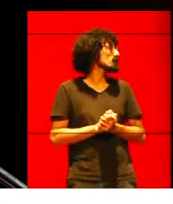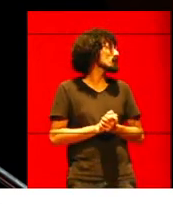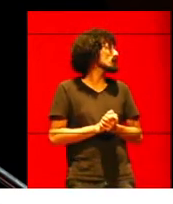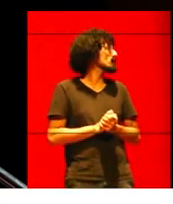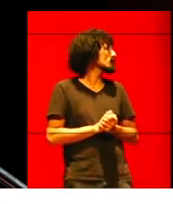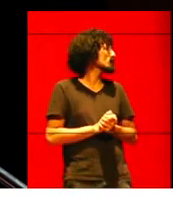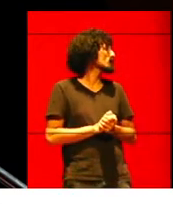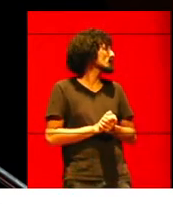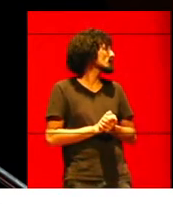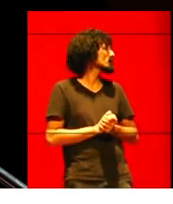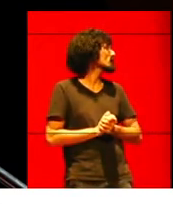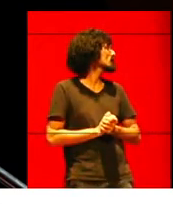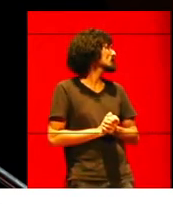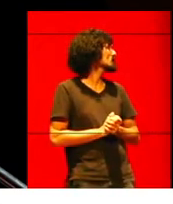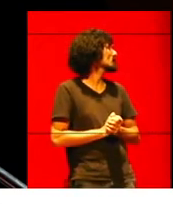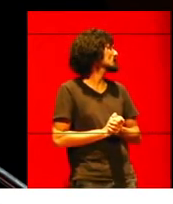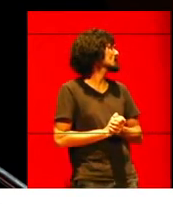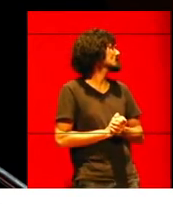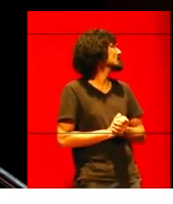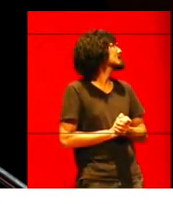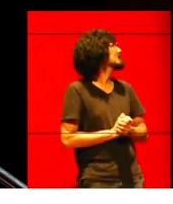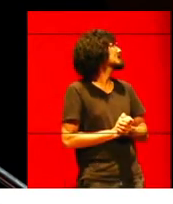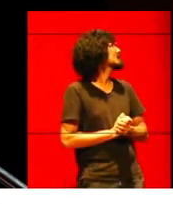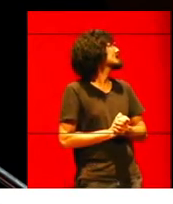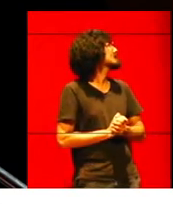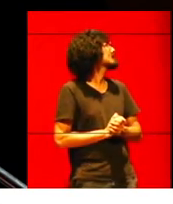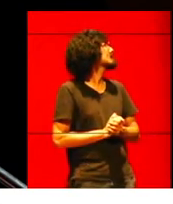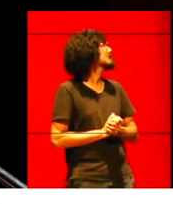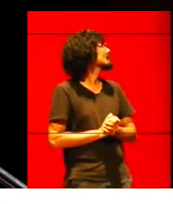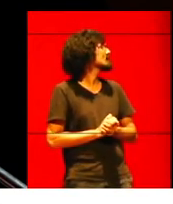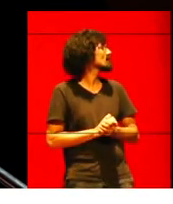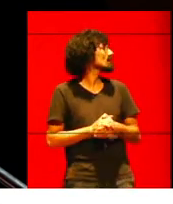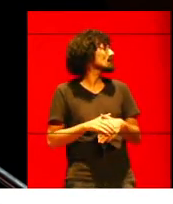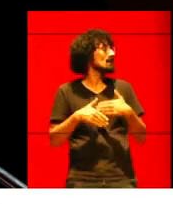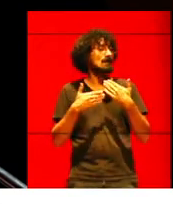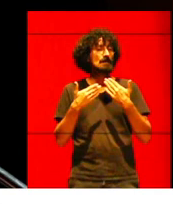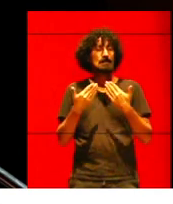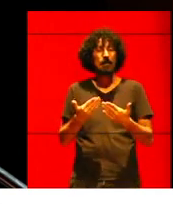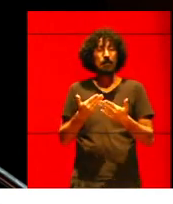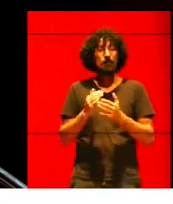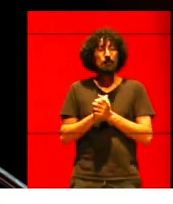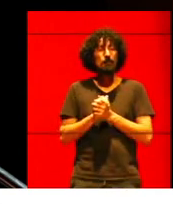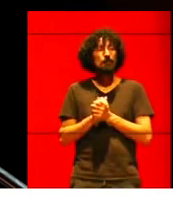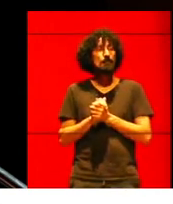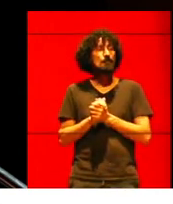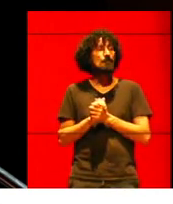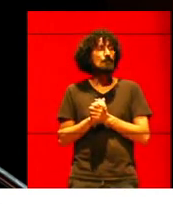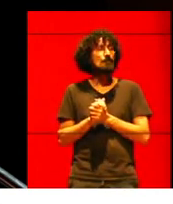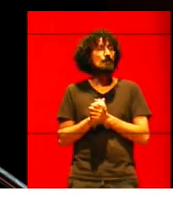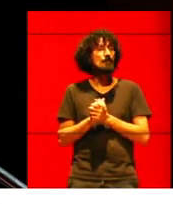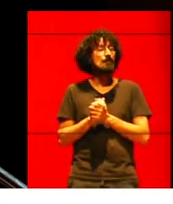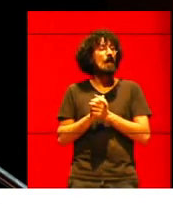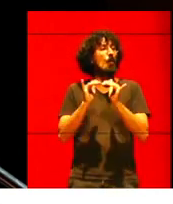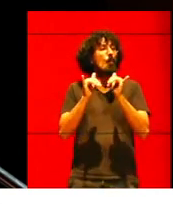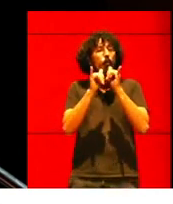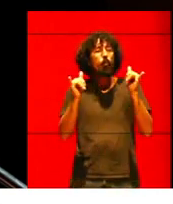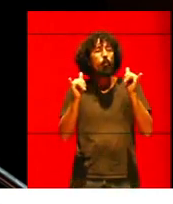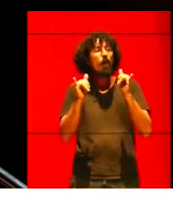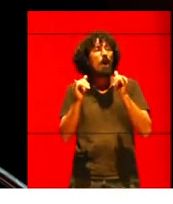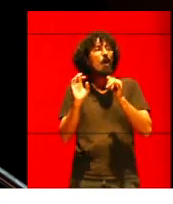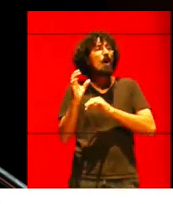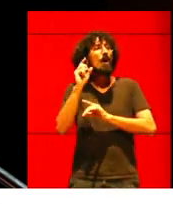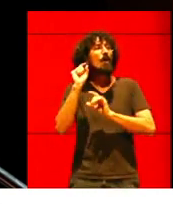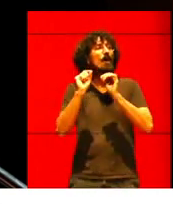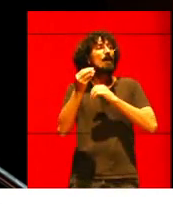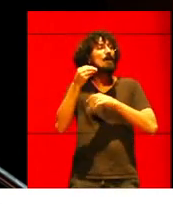Alô, questão? Isolante elétrico. Isolante elétrico acontece aonde, pessoal? O isolamento elétrico, dentro das